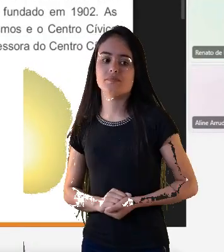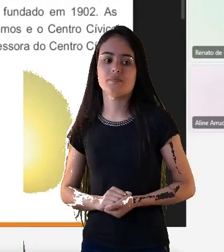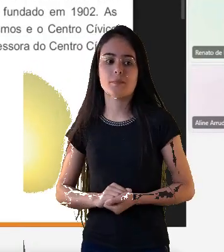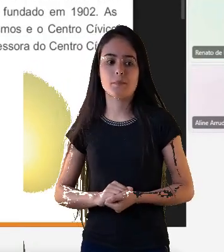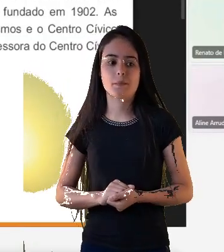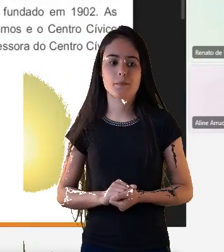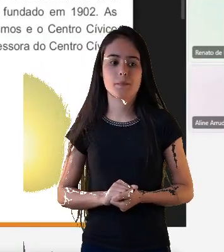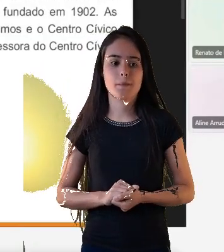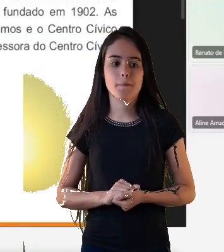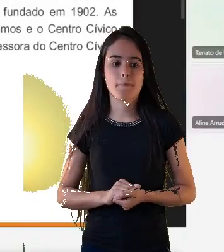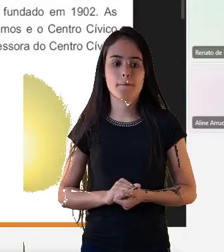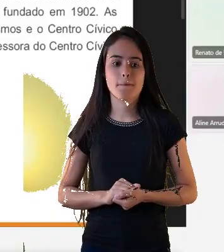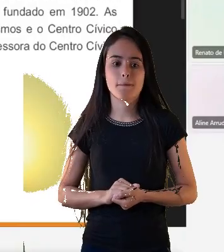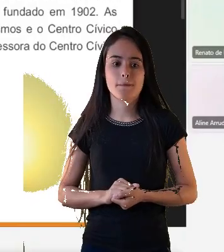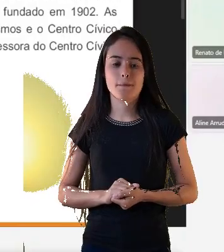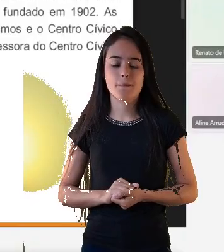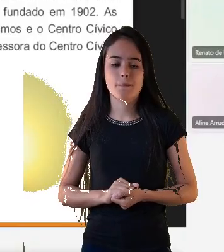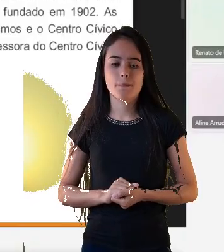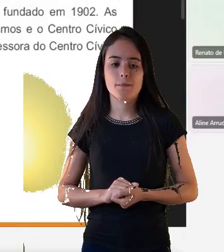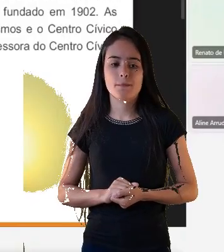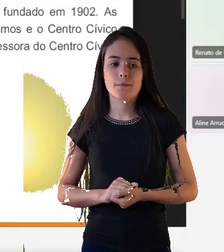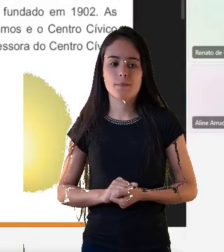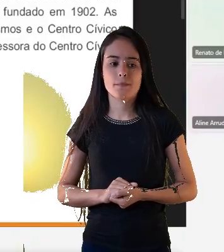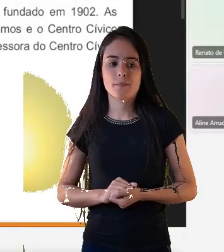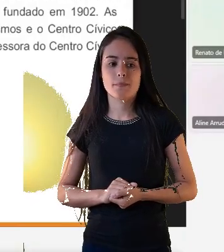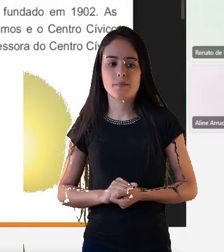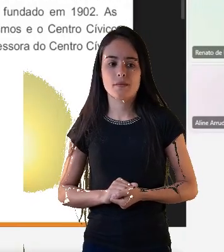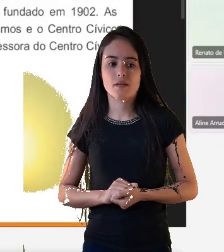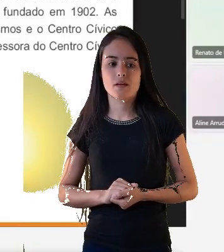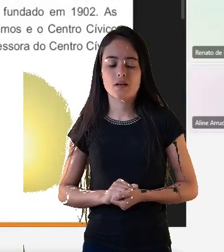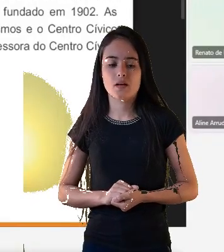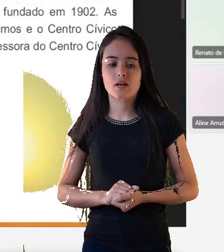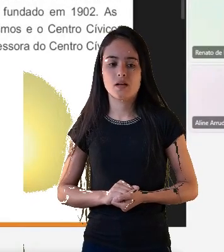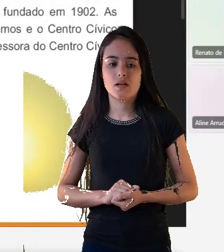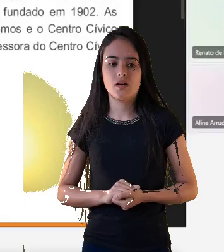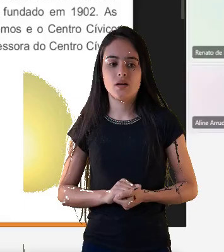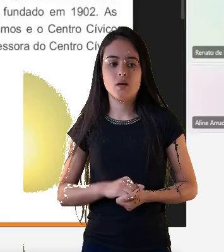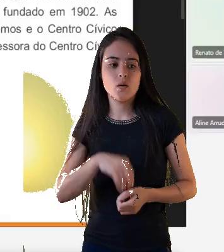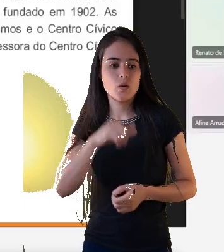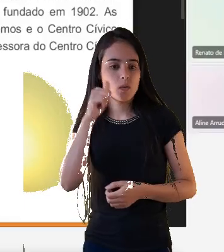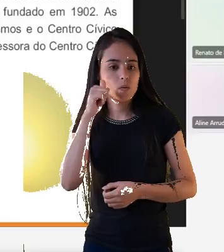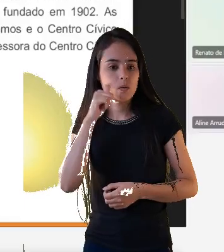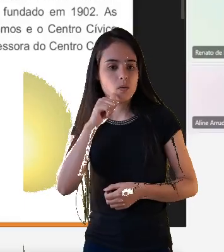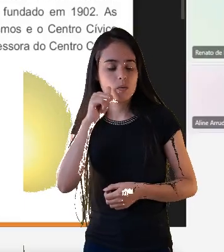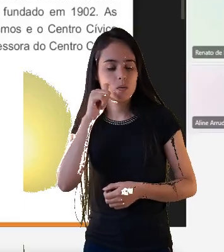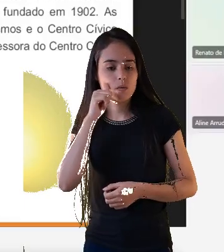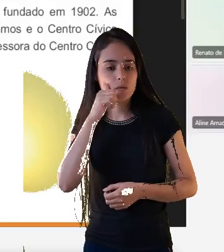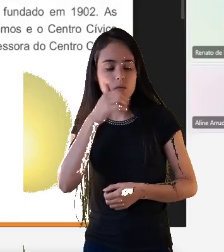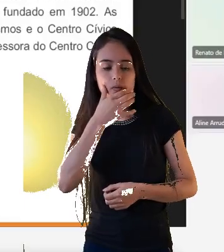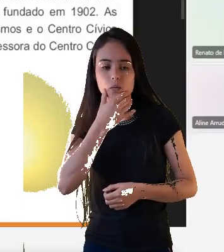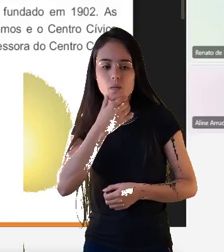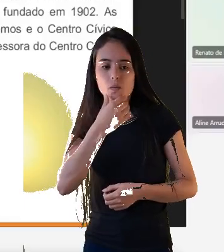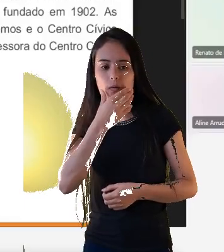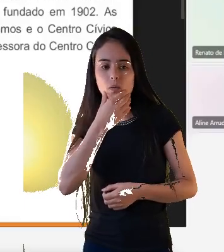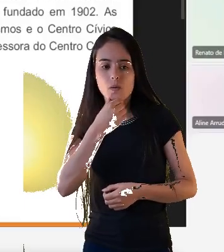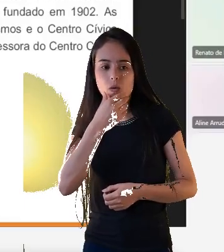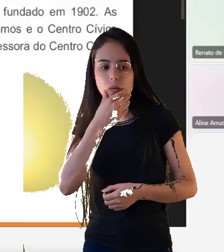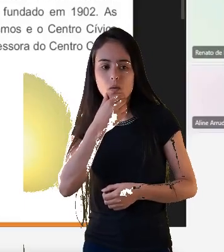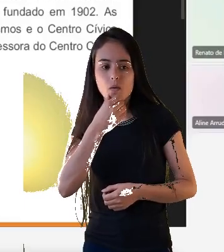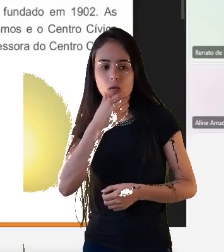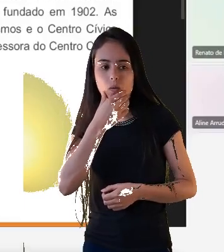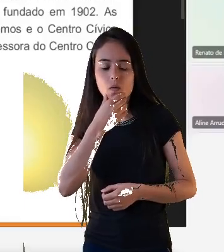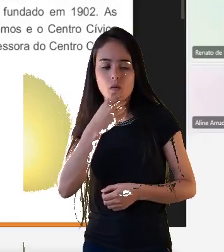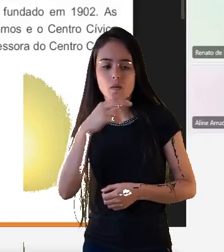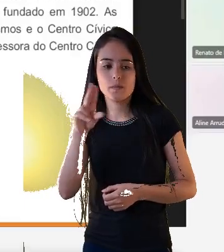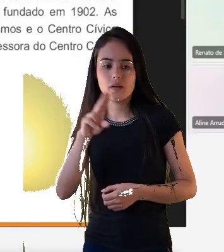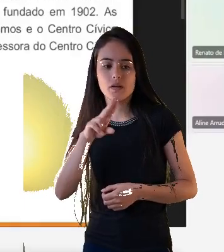do regime escravocrata, né? Então, com a abolição em 88, logo em 89 a monarquia